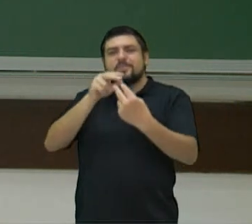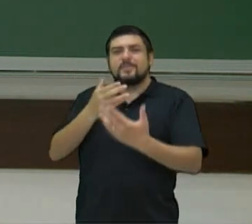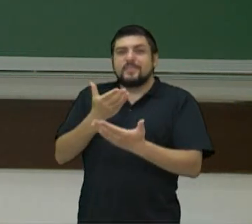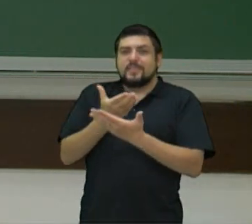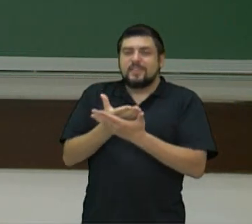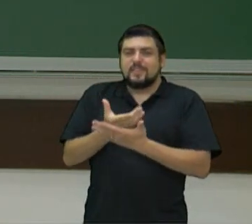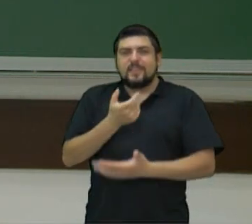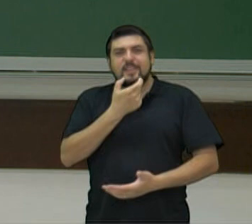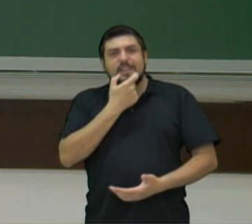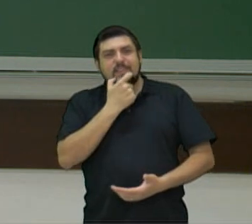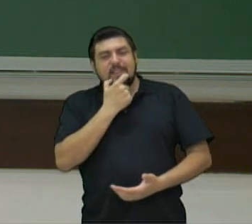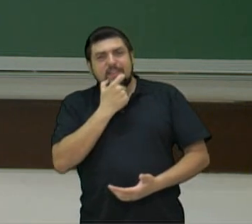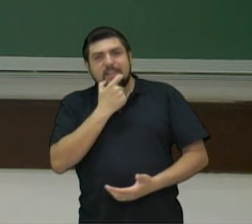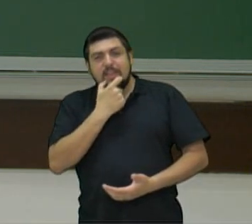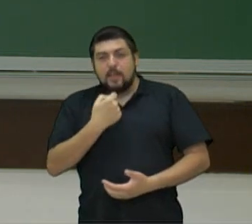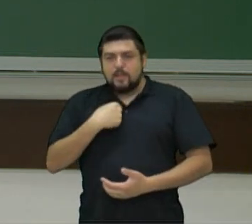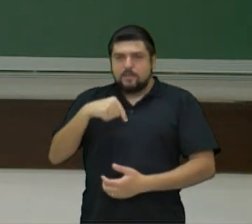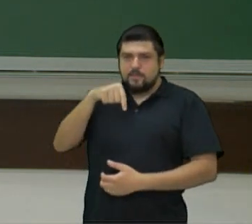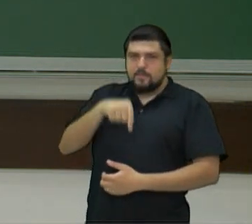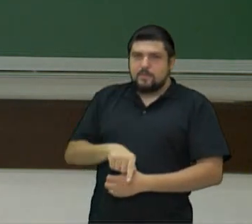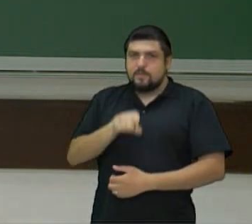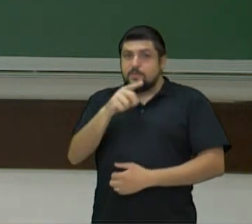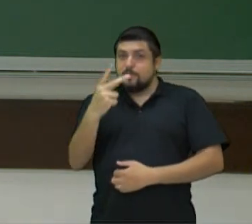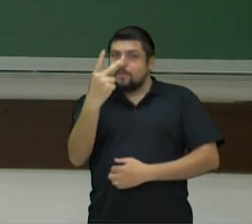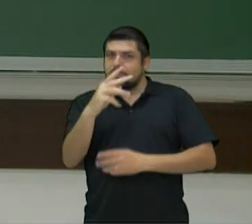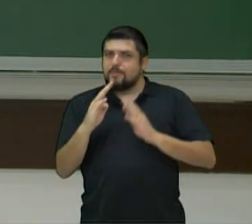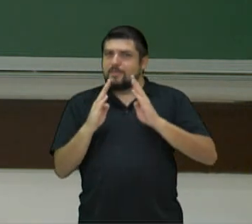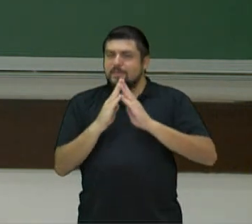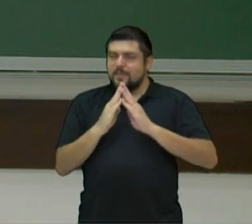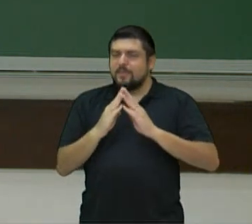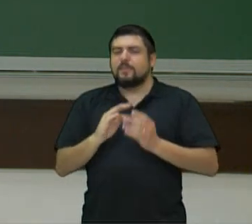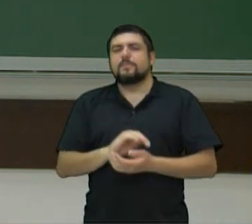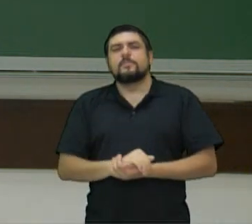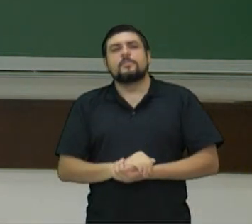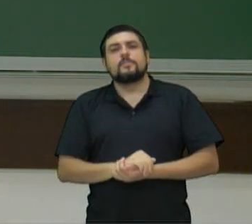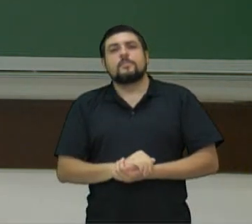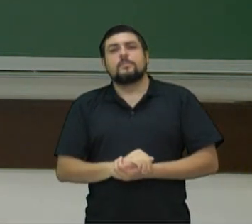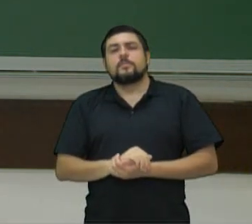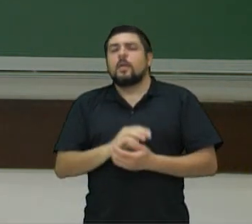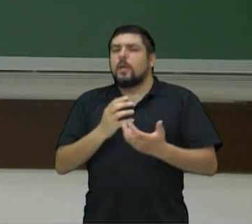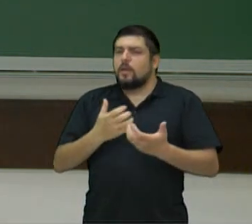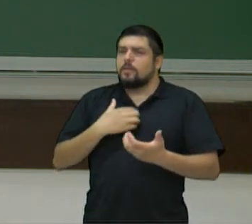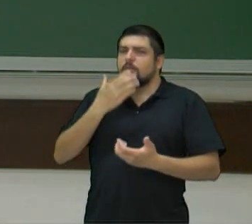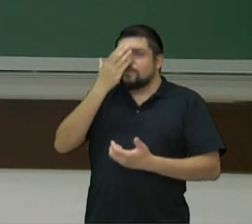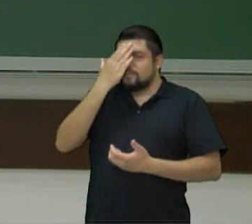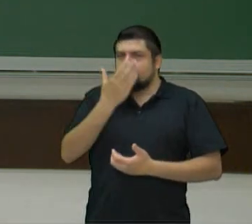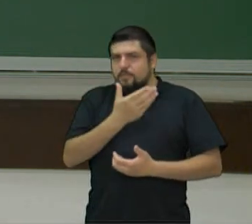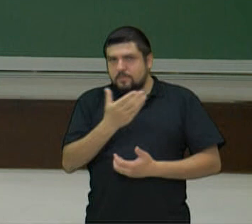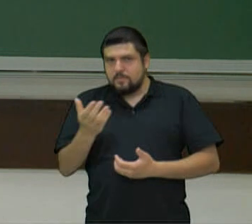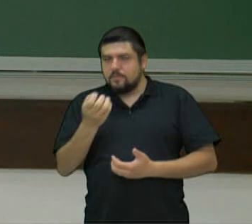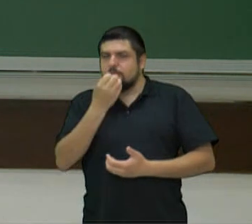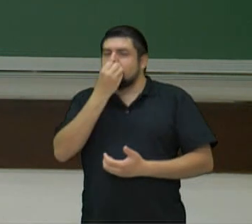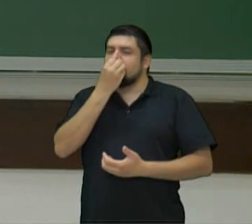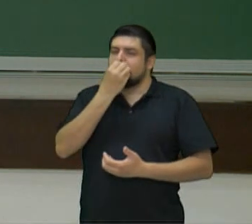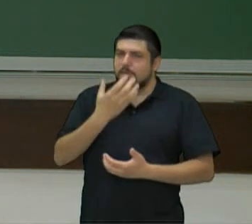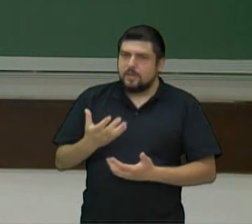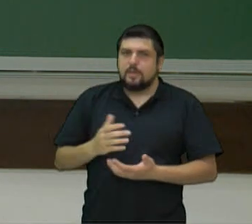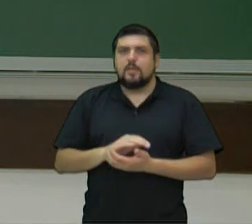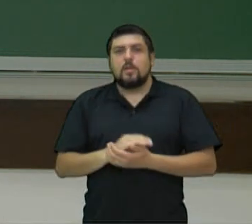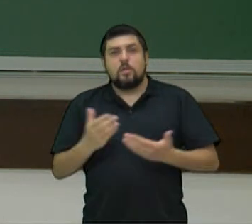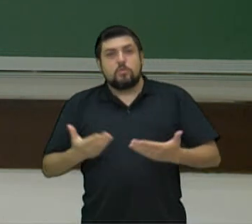here and you in our house. Eu quero saber se vocês estão bem. Hoje, então, nós estamos aqui para a aula